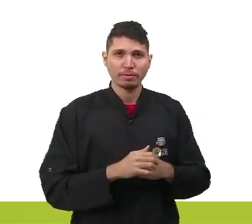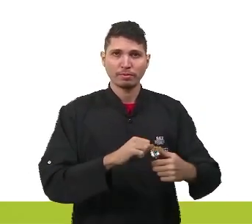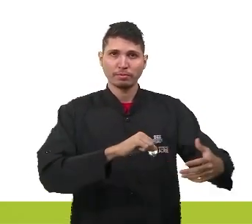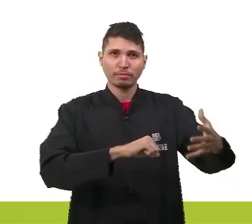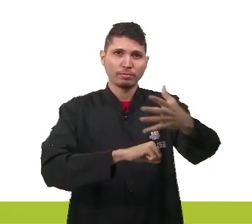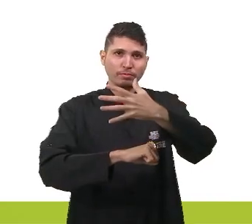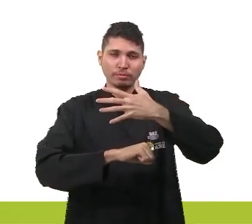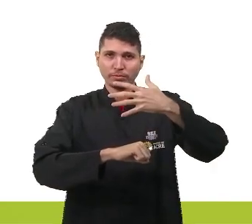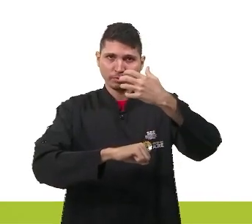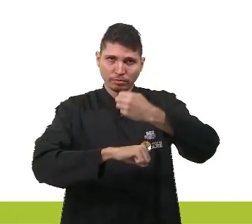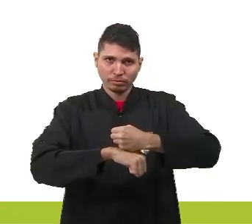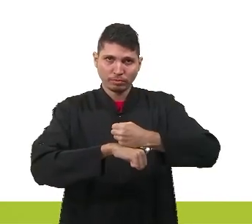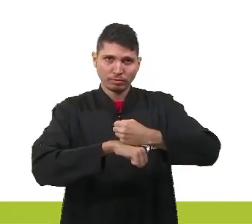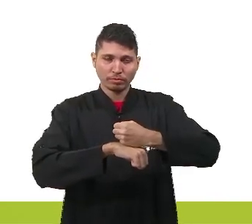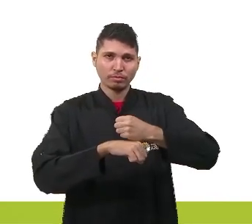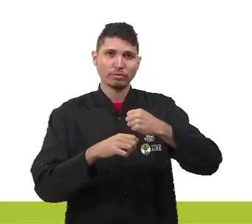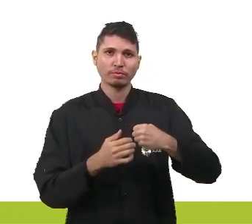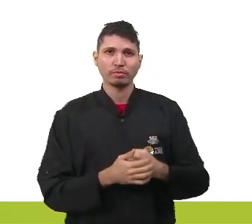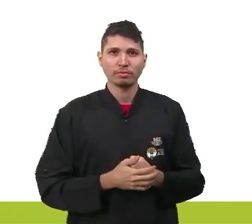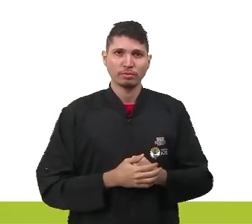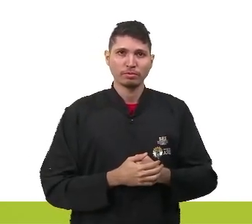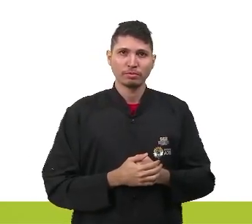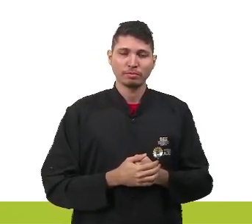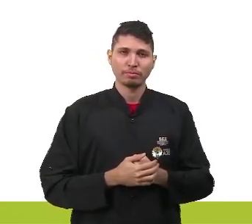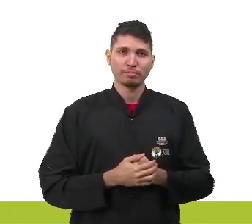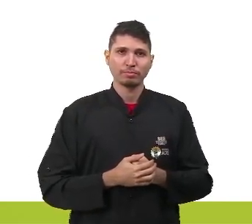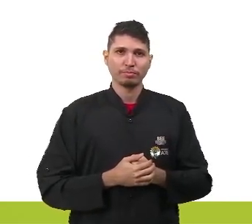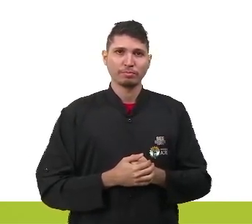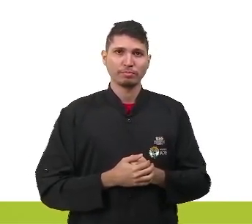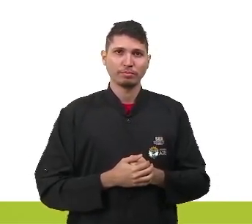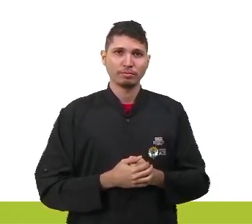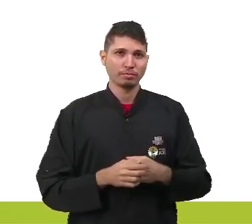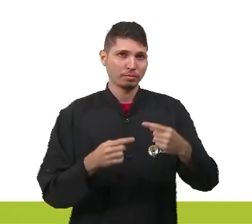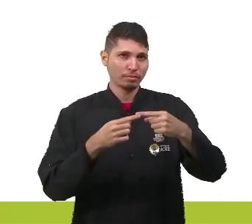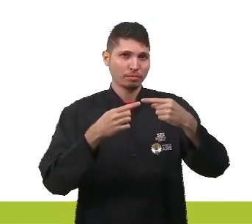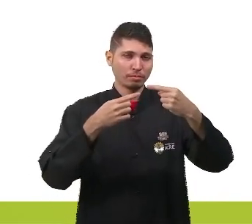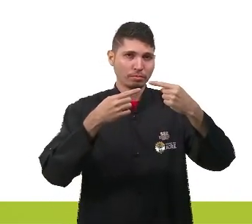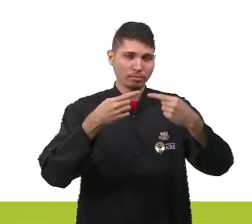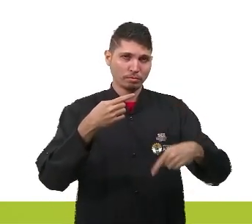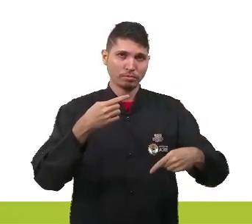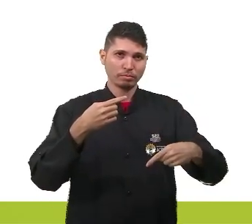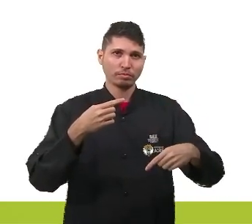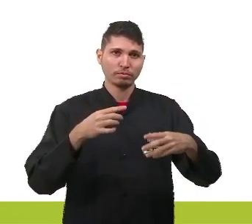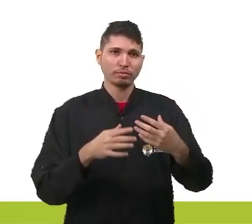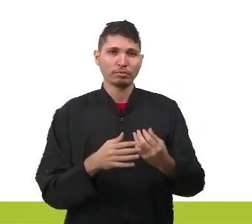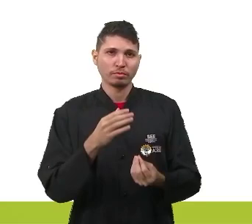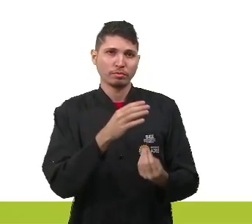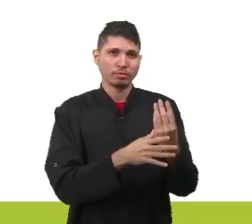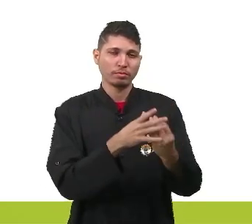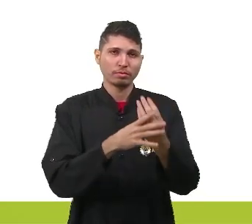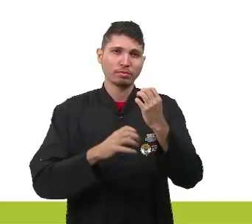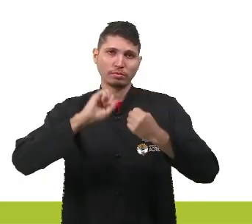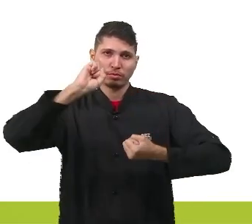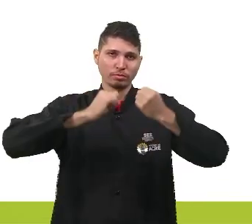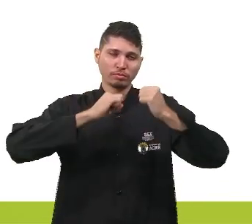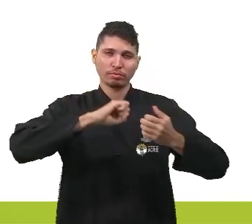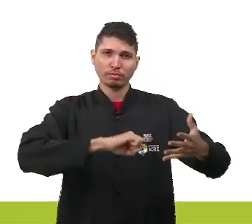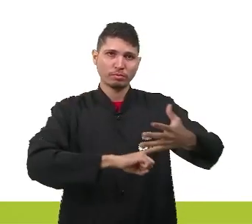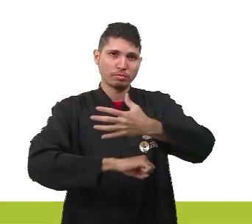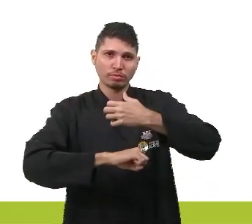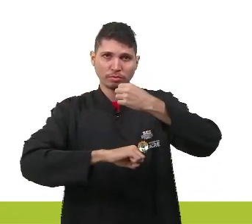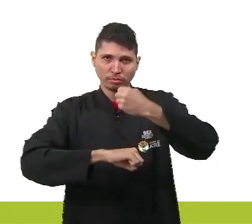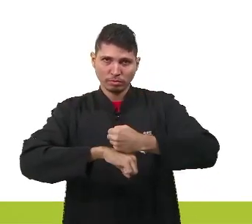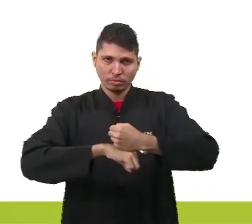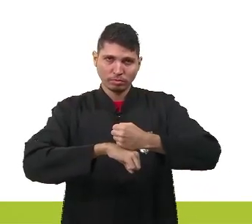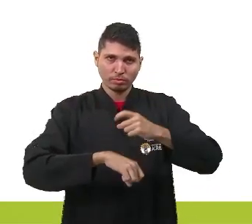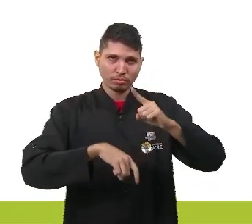só poderia comercializar produtos para a metrópole. Era proibido instalar indústrias na colônia, os produtos manufaturados tinham